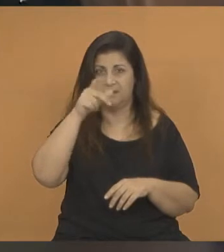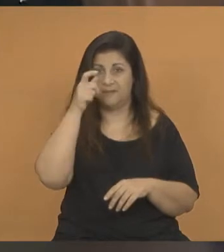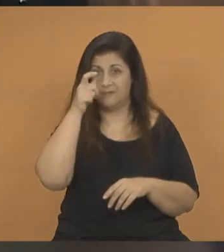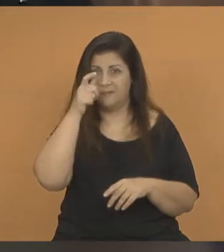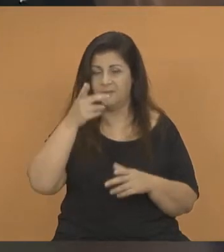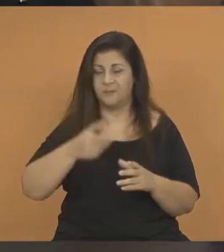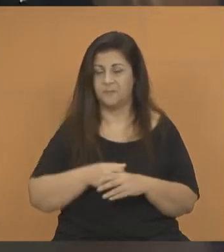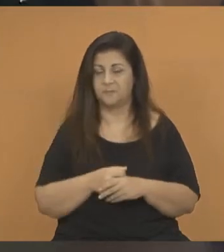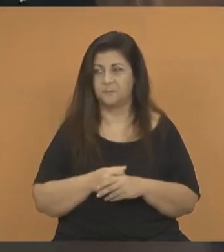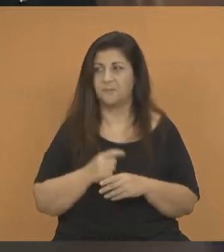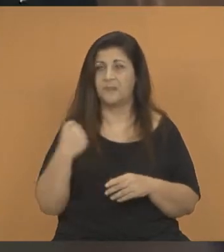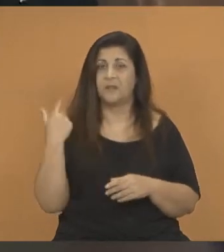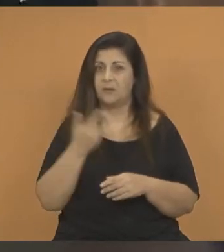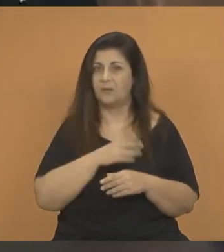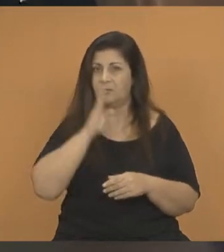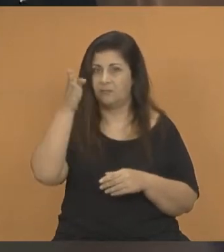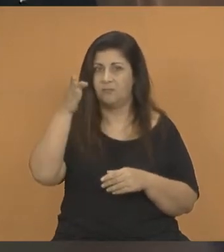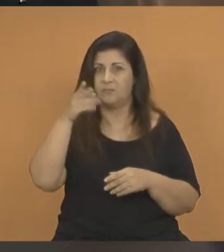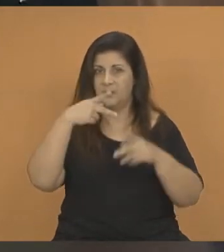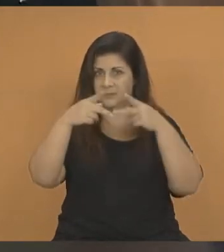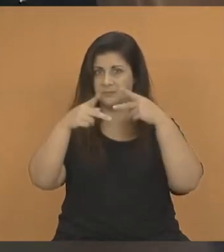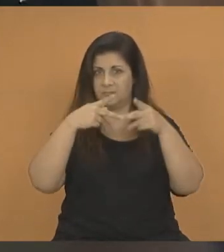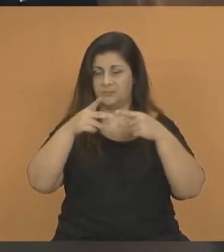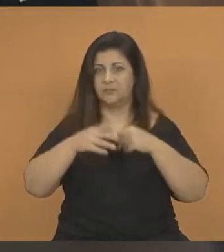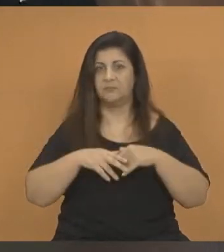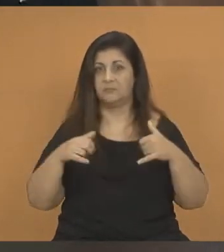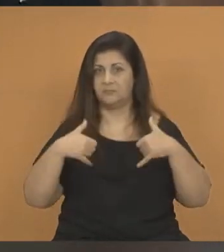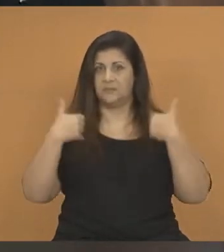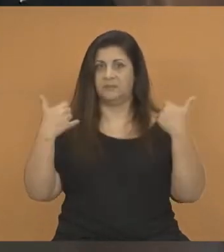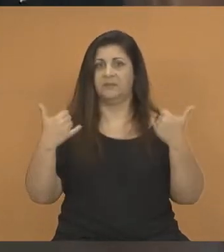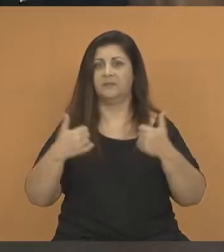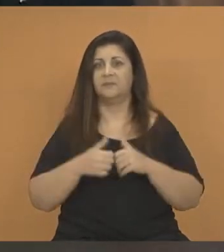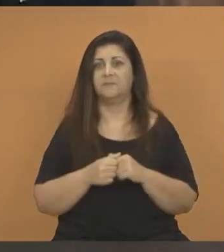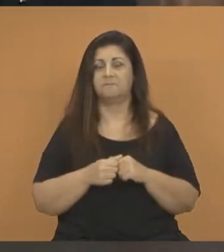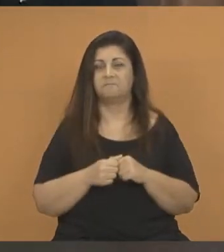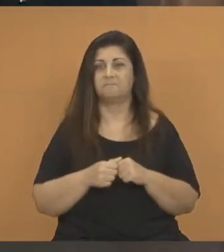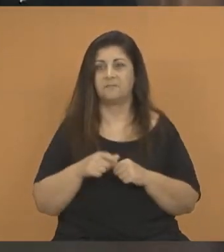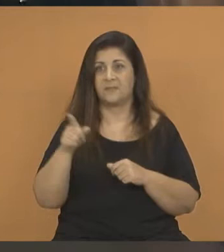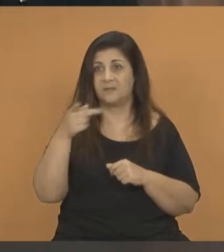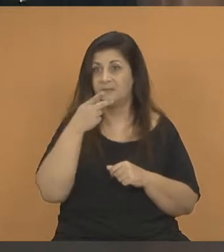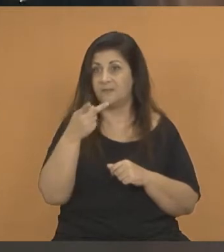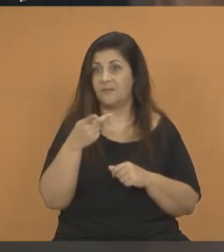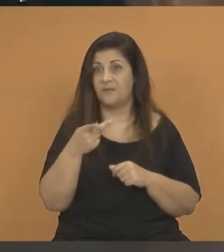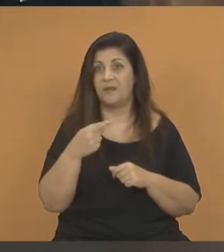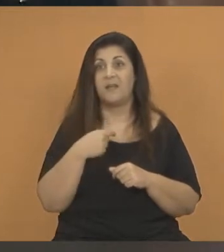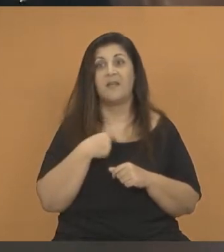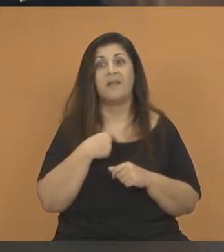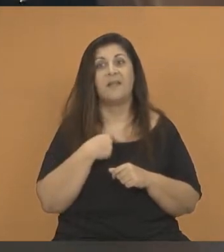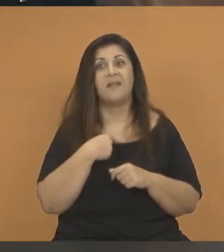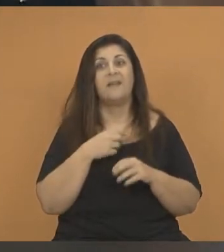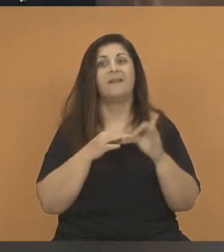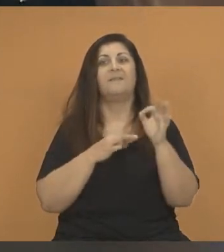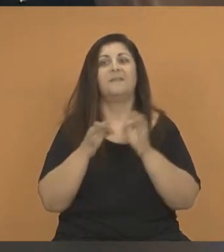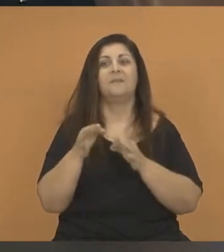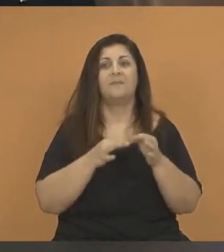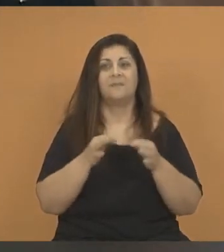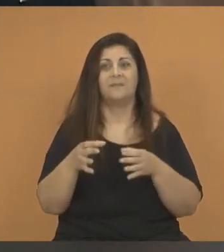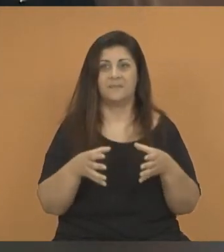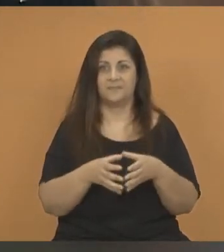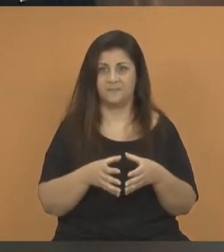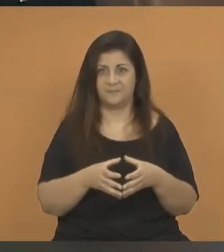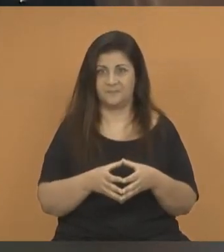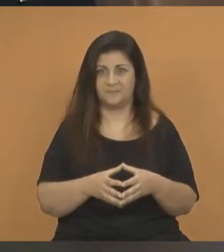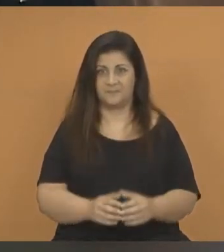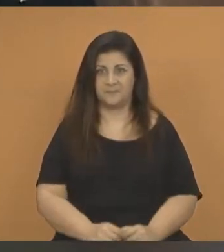evento lá em São José, até na hora você fez uma sugestão que eu criasse uma frente parlamentar